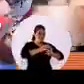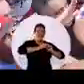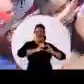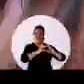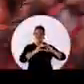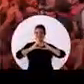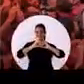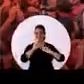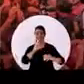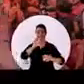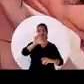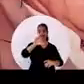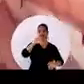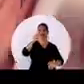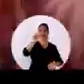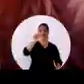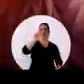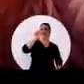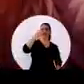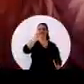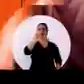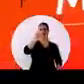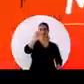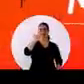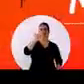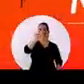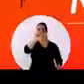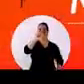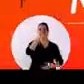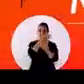É Lula É Arraes É Marília Arraes aí Obrigado.